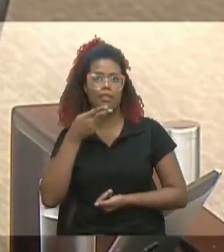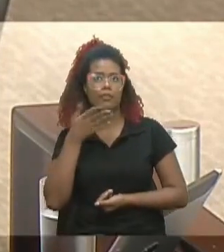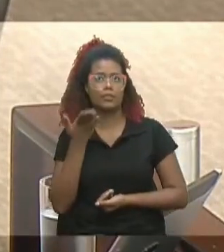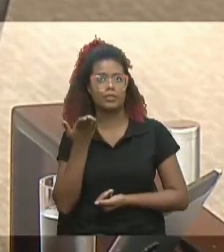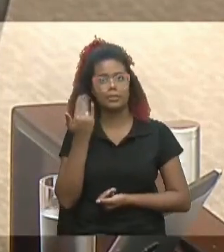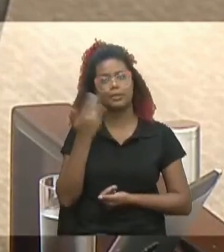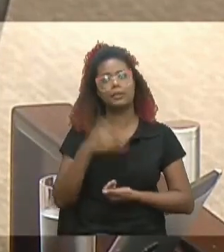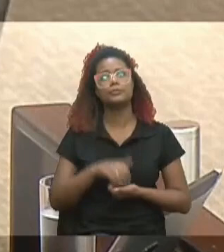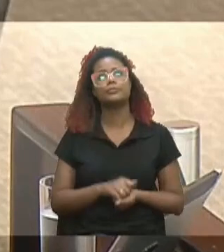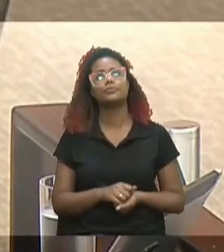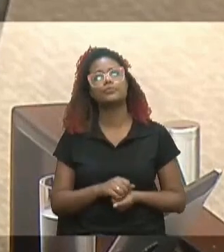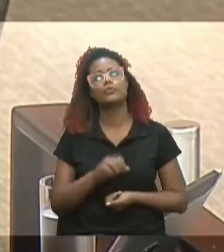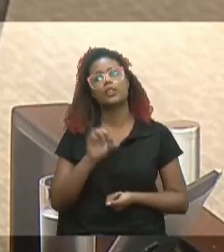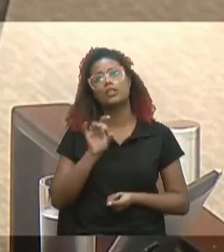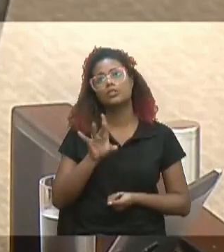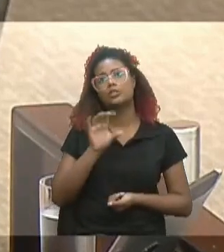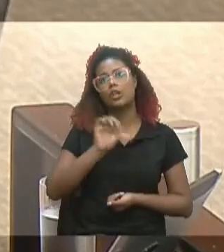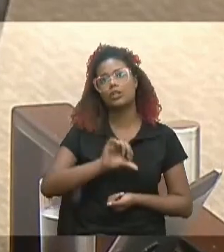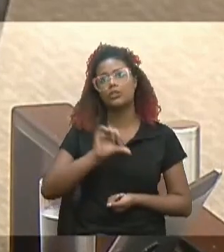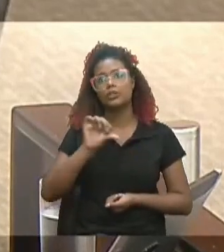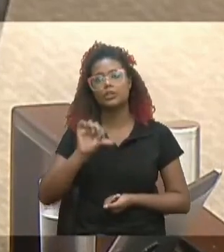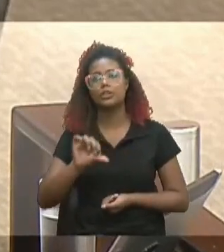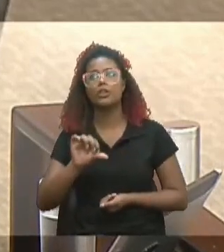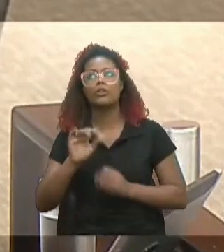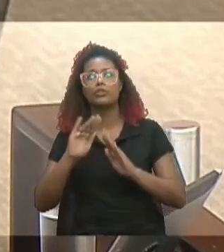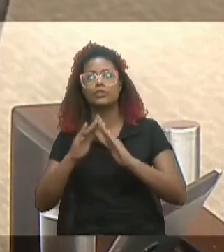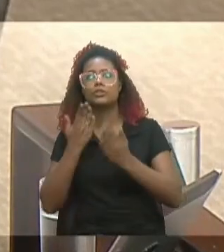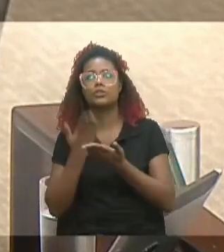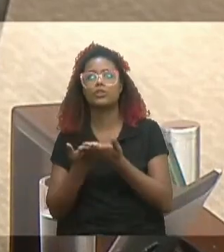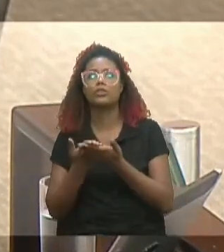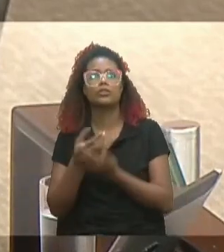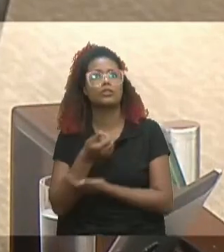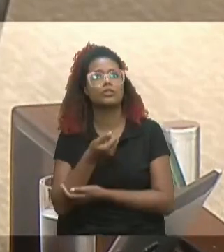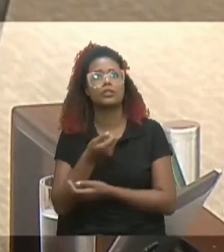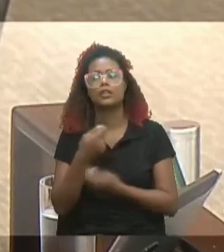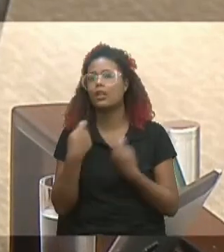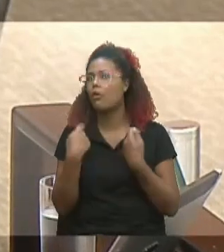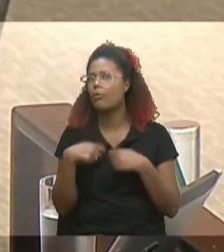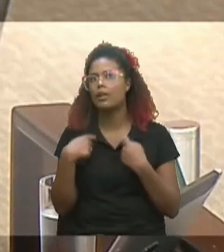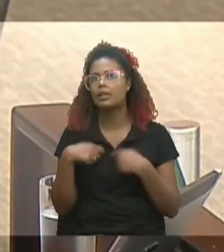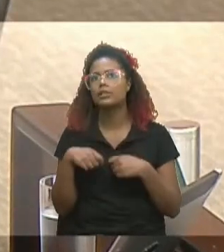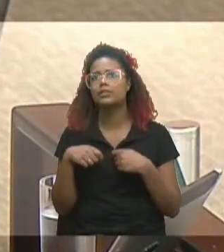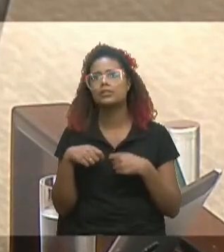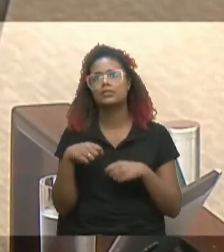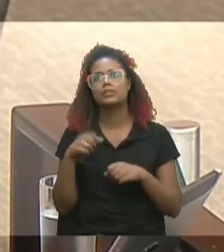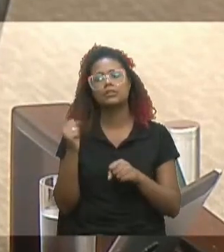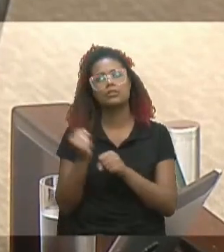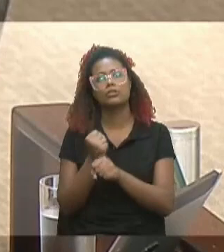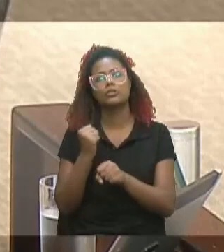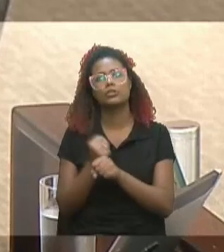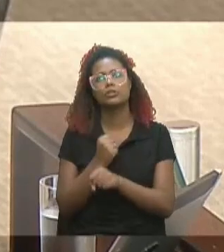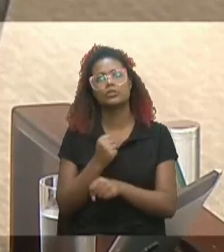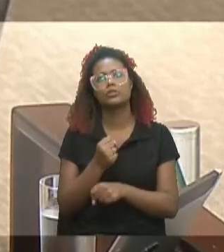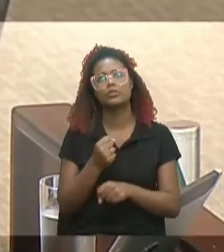só 99 escolas não precisam de obras só 99 escolas mil